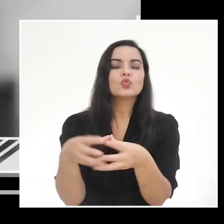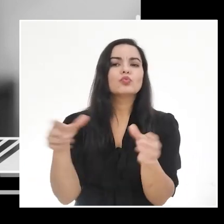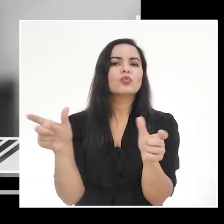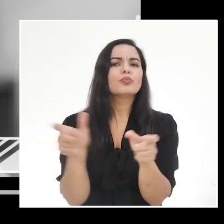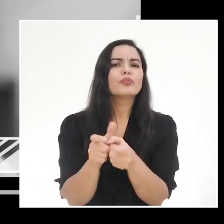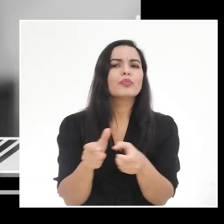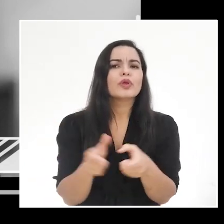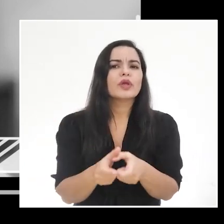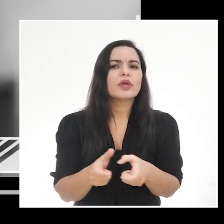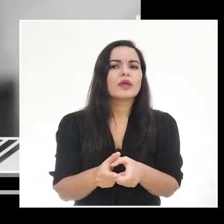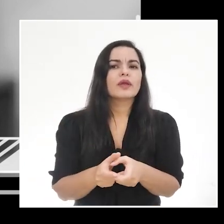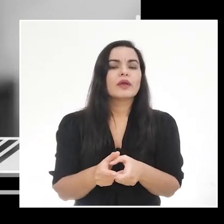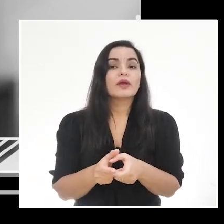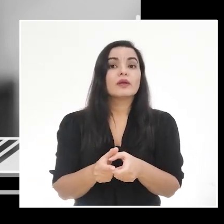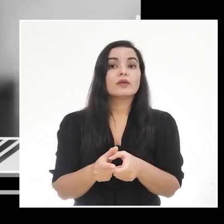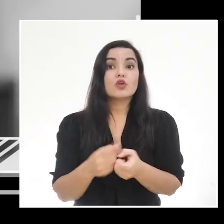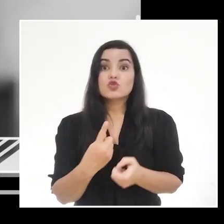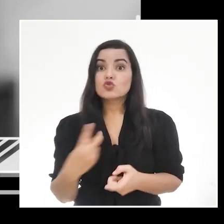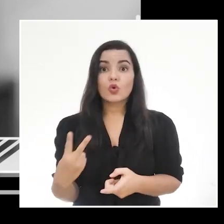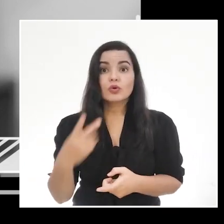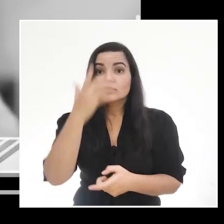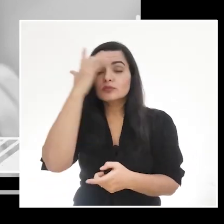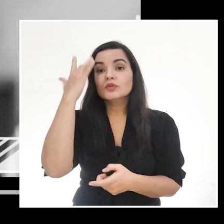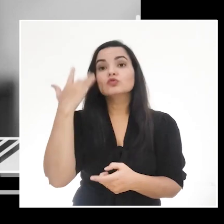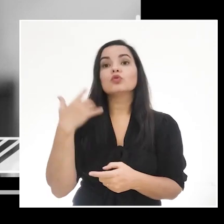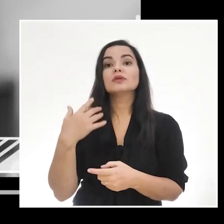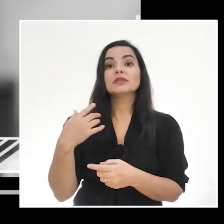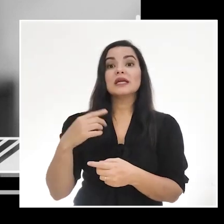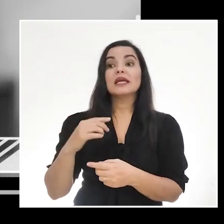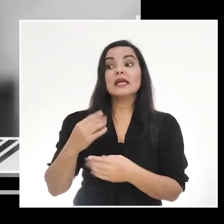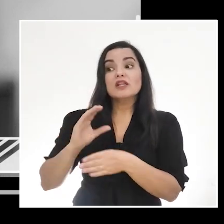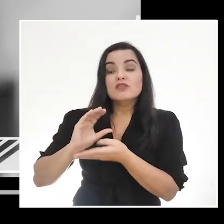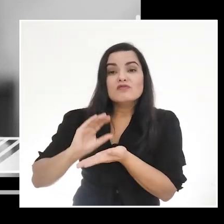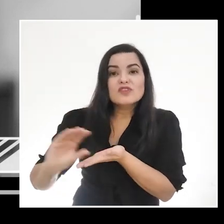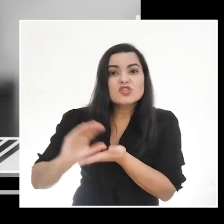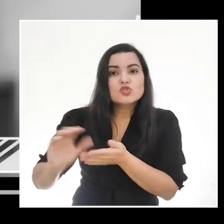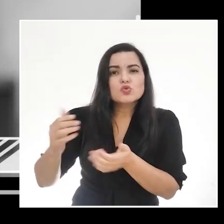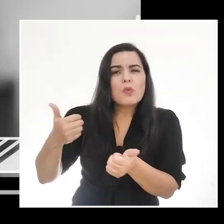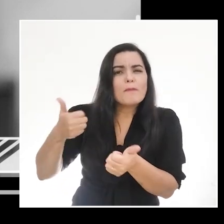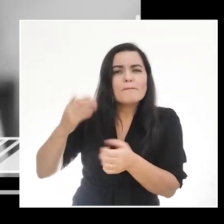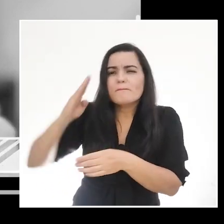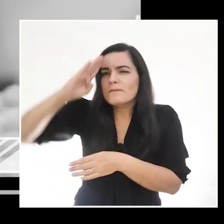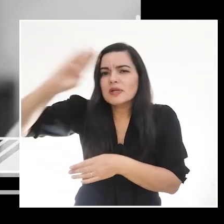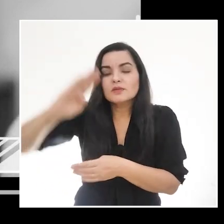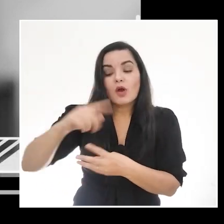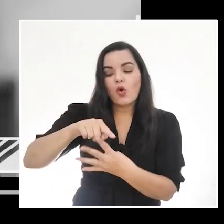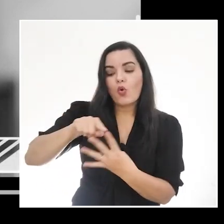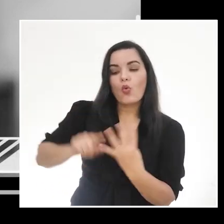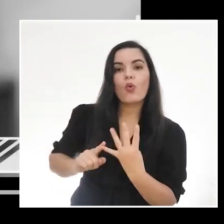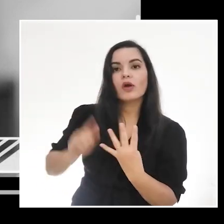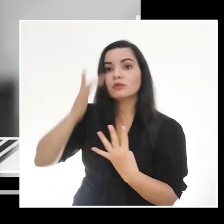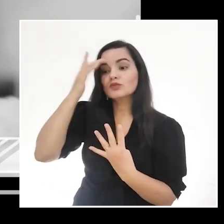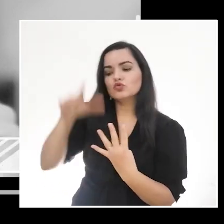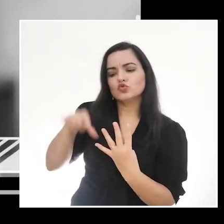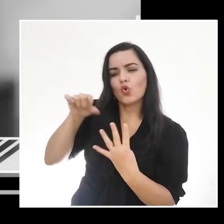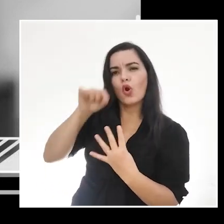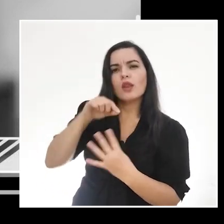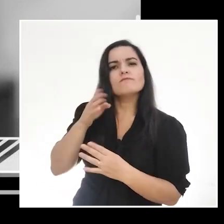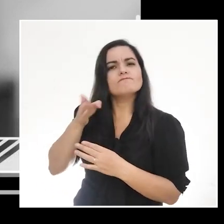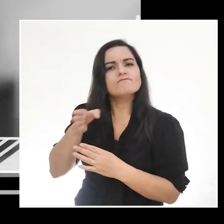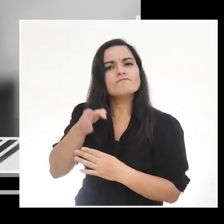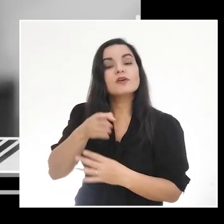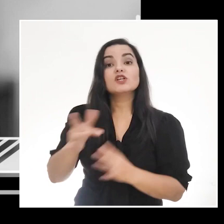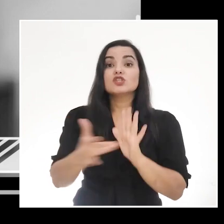gastou tempo com um grupo pequeno. E mesmo nesse grupo de 12, investiu de um modo ainda mais particular em apenas